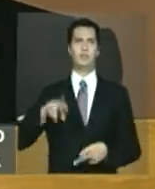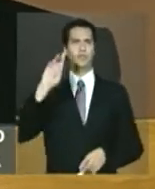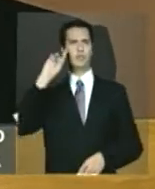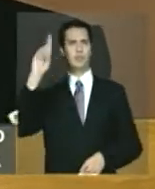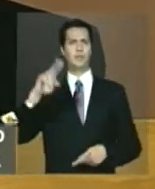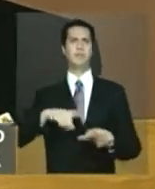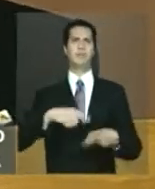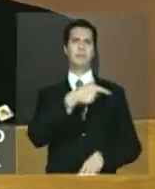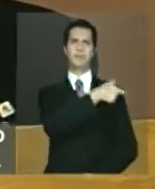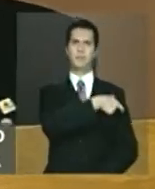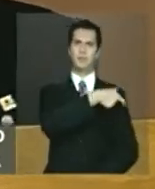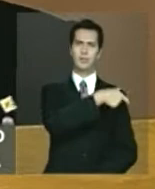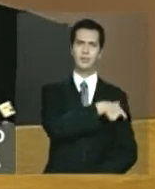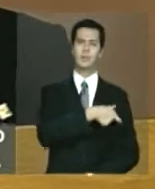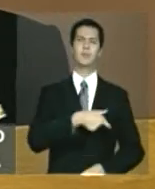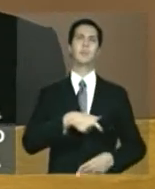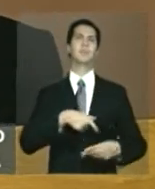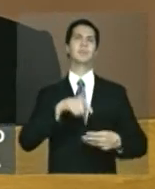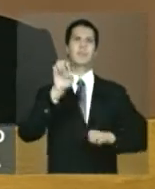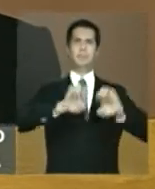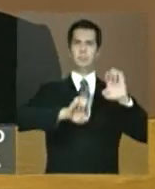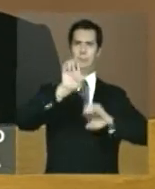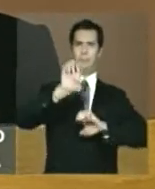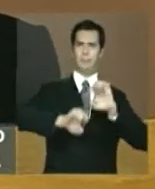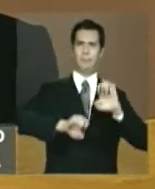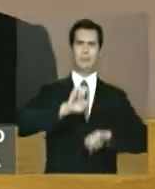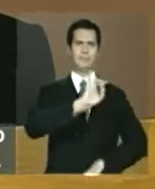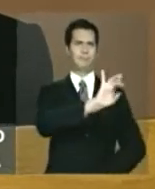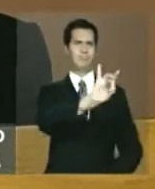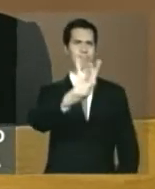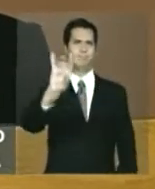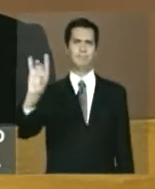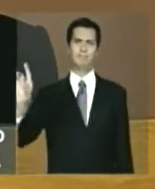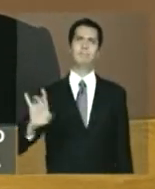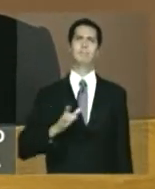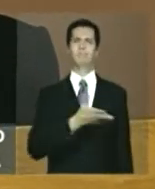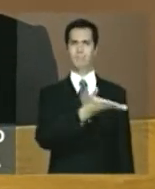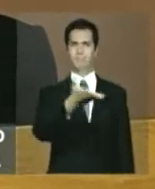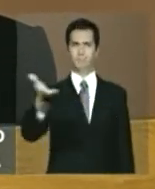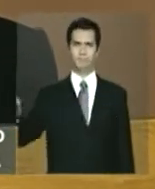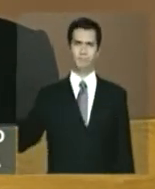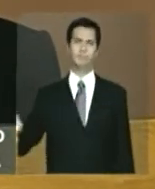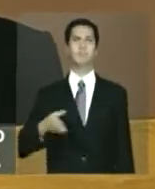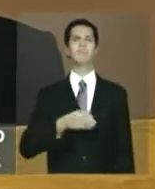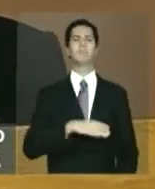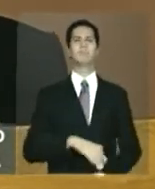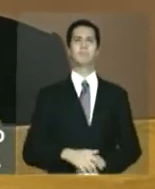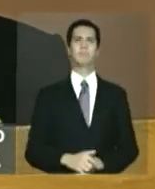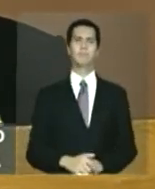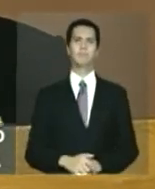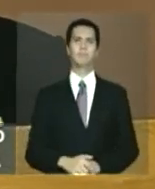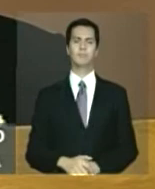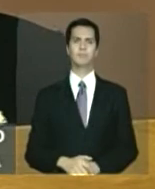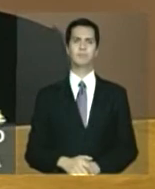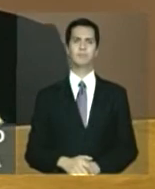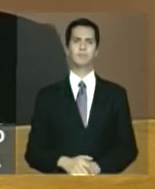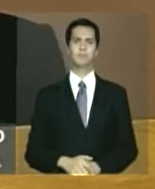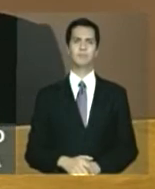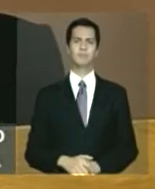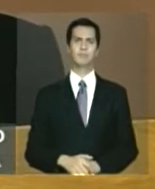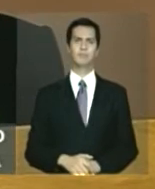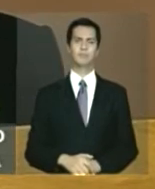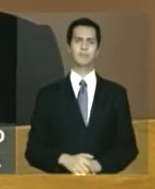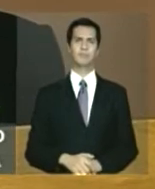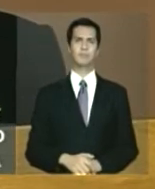e diretores e demais representantes de instituições organizações aqui presentes